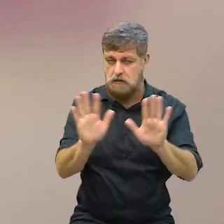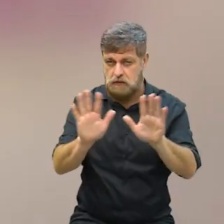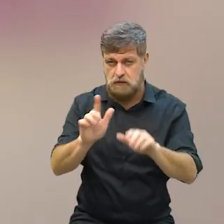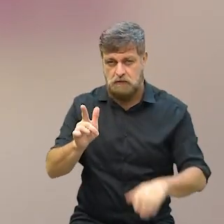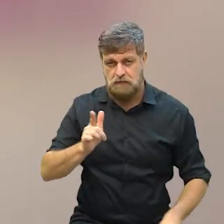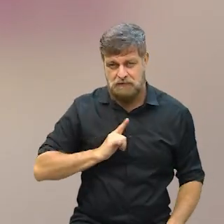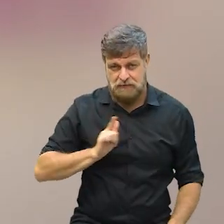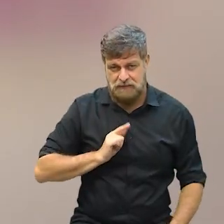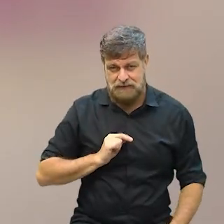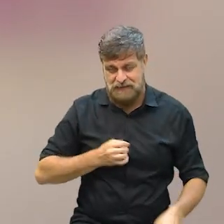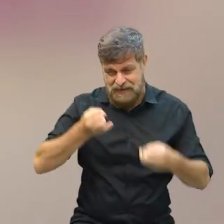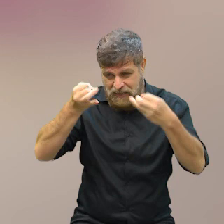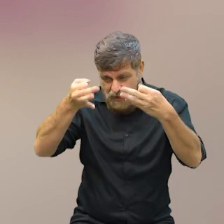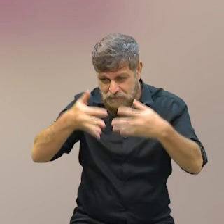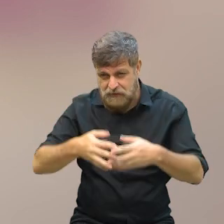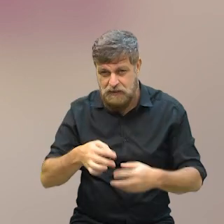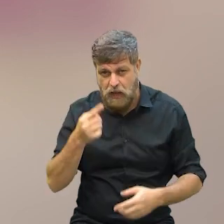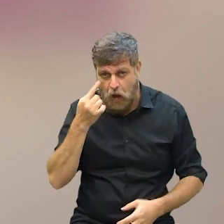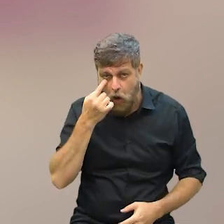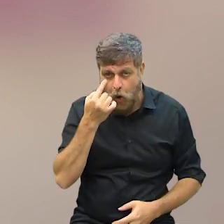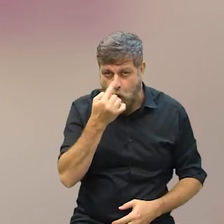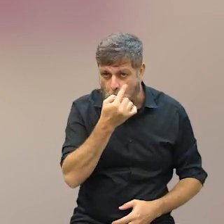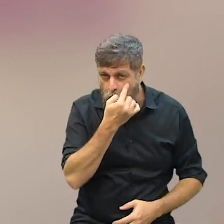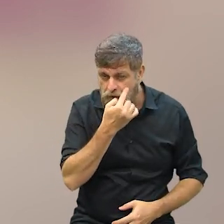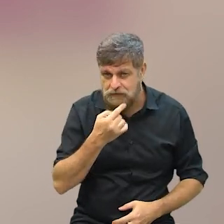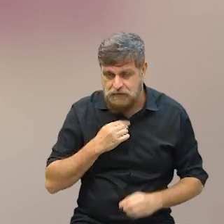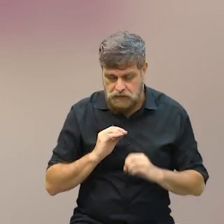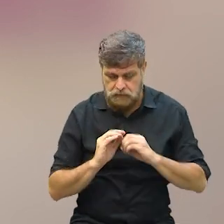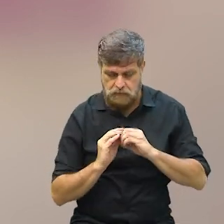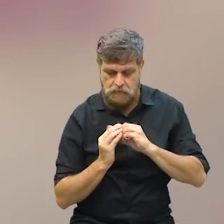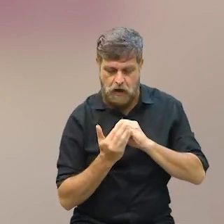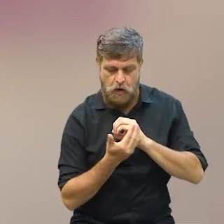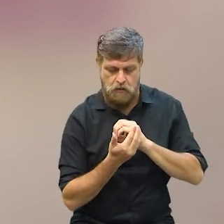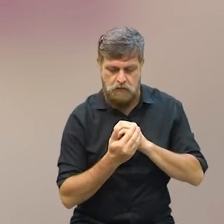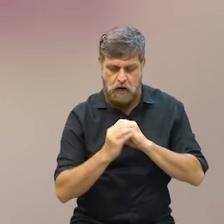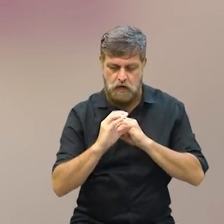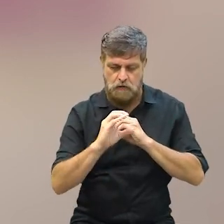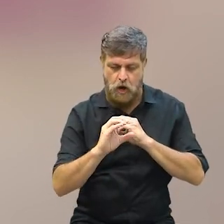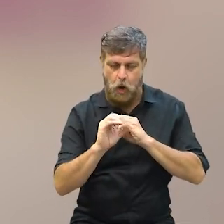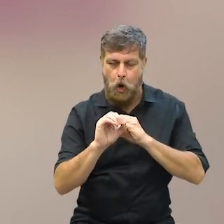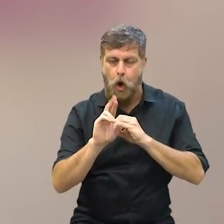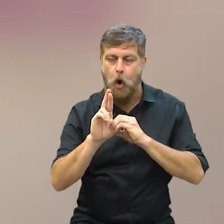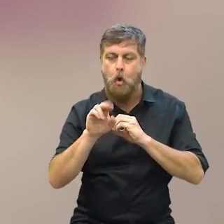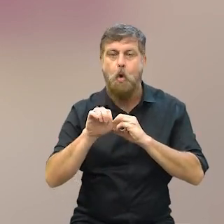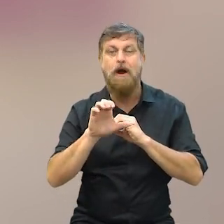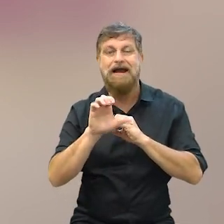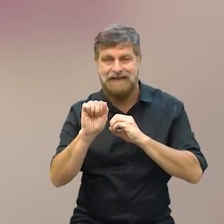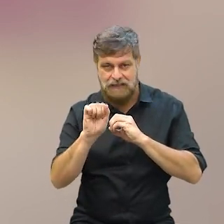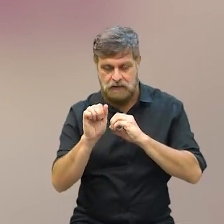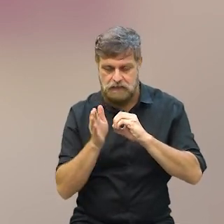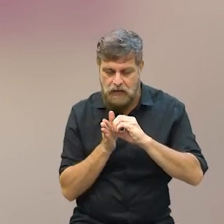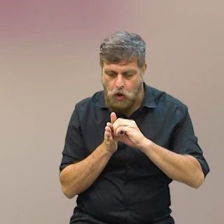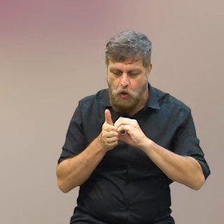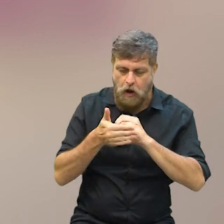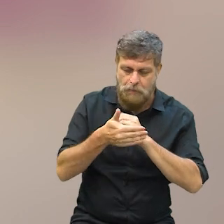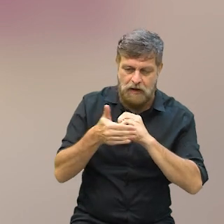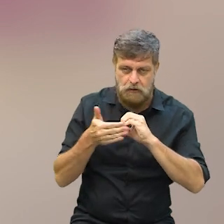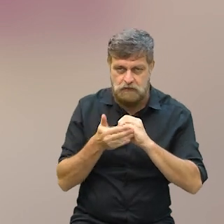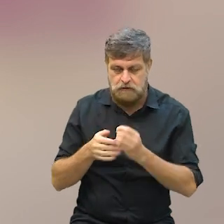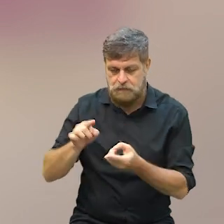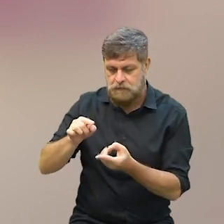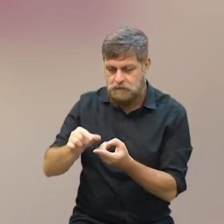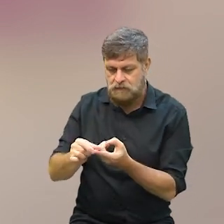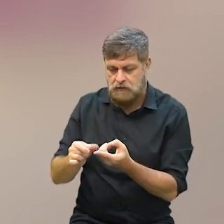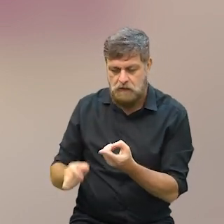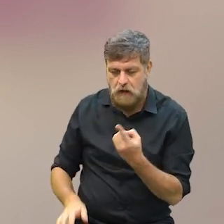Como eu expliquei para você, o olho, né, a córnea tem uma curva. certo? Então, essas lentes